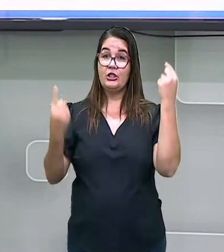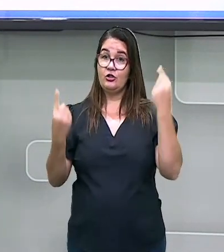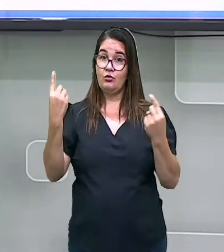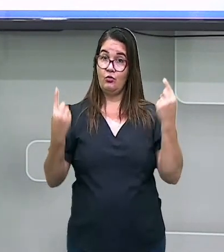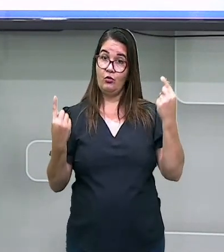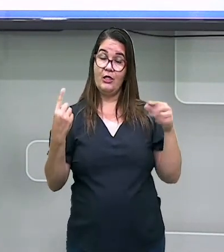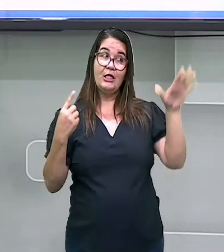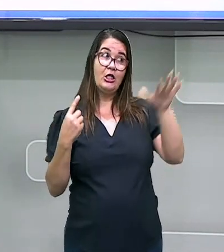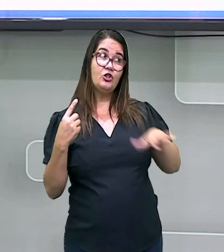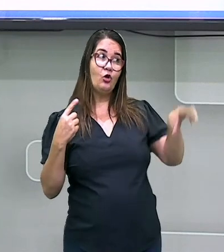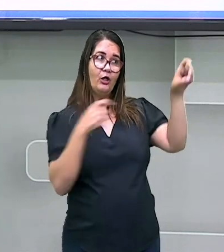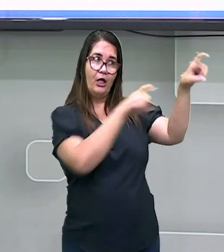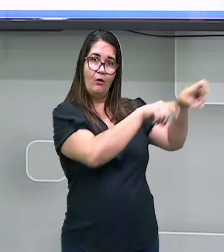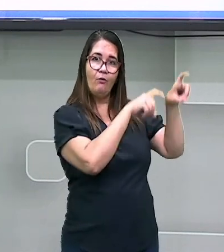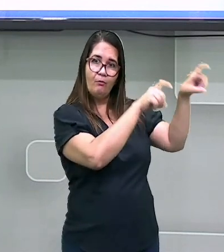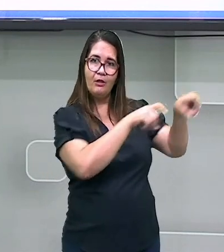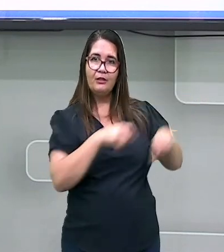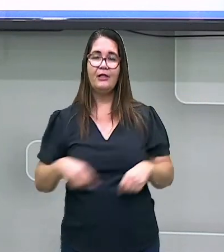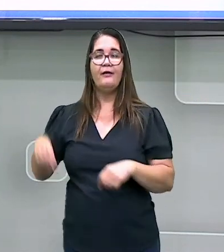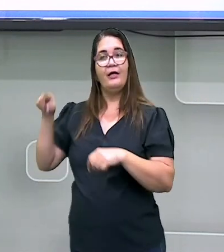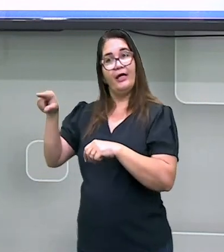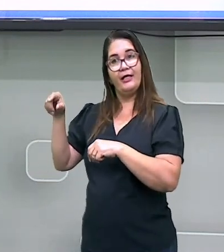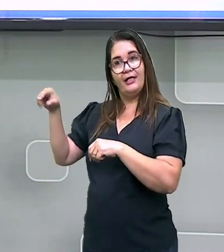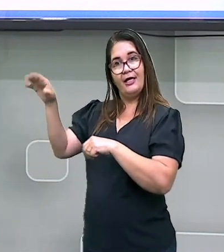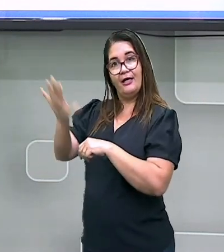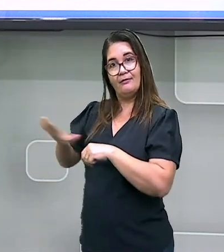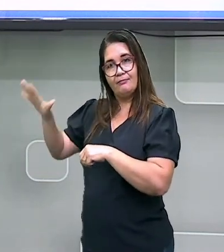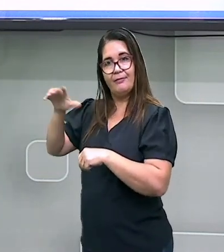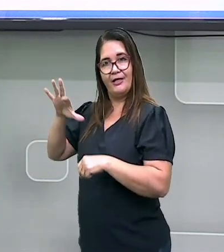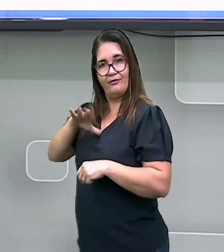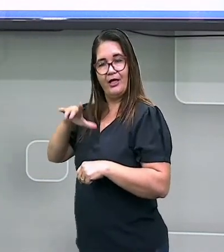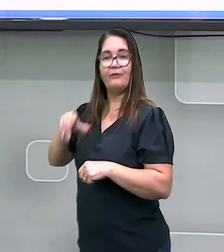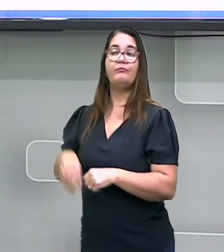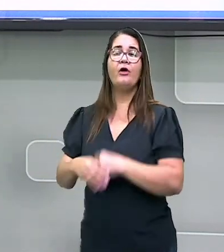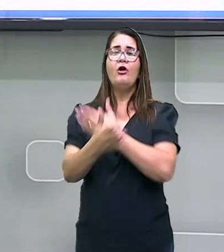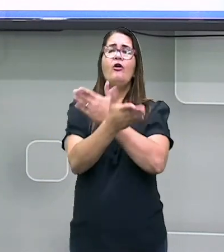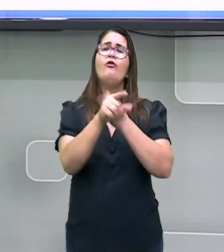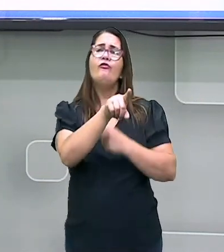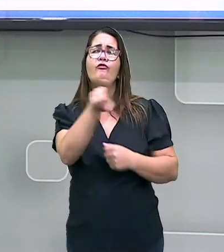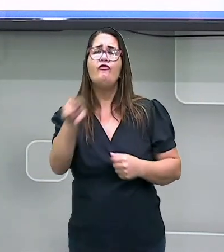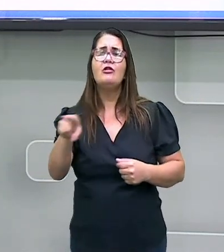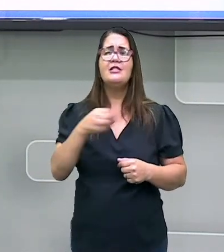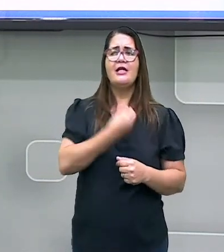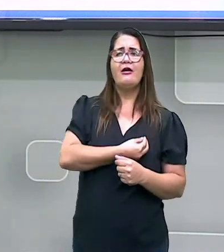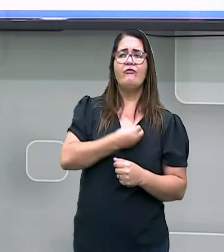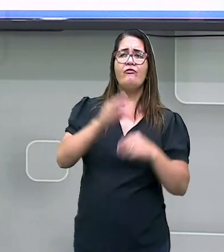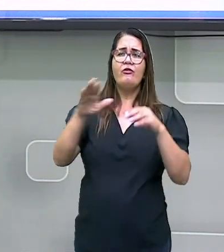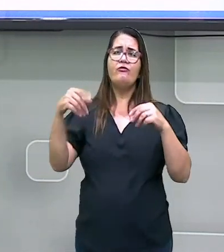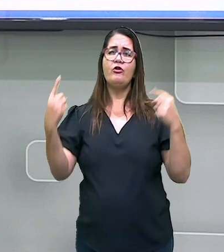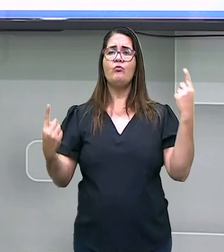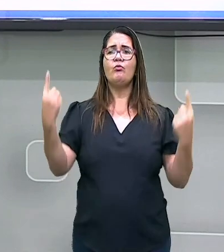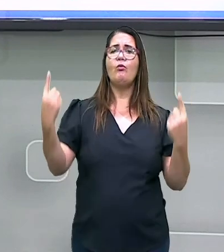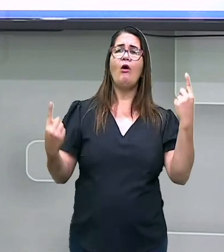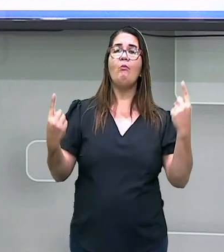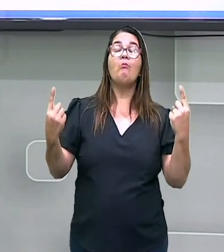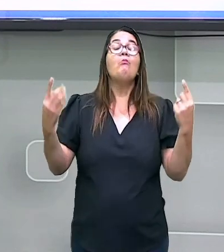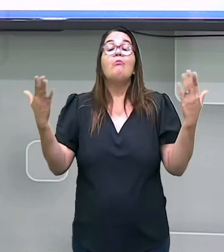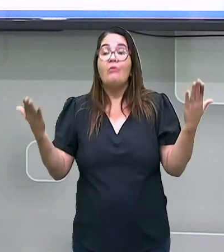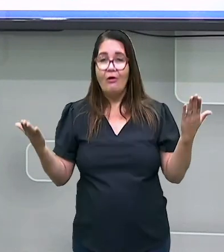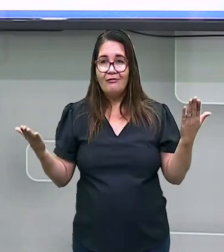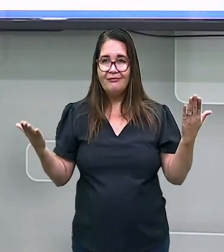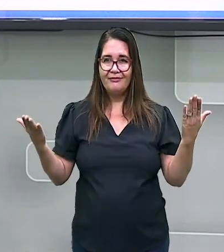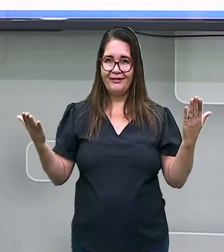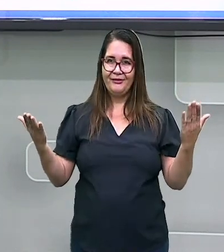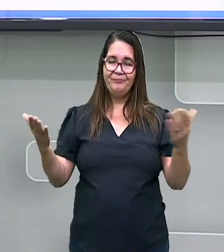você, mora onde? Dentro da cidade ou lá no campo? Faça sua observação na sua atividade e envie para